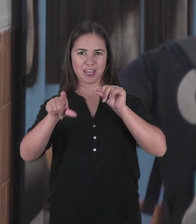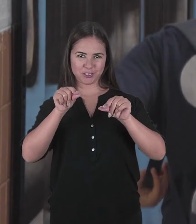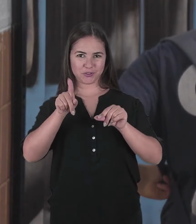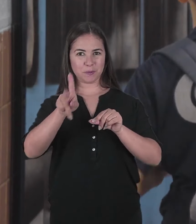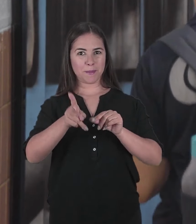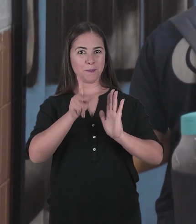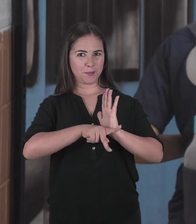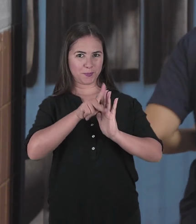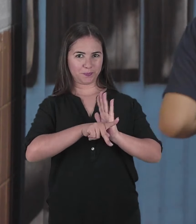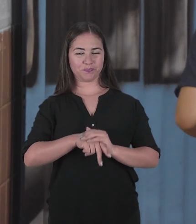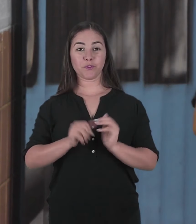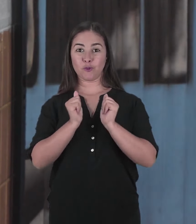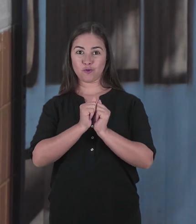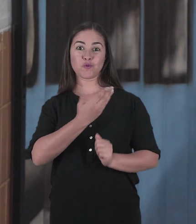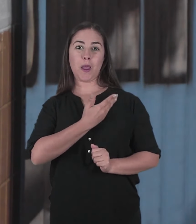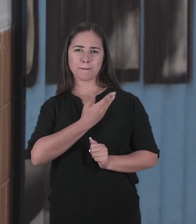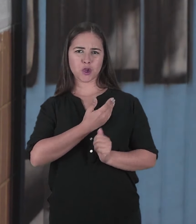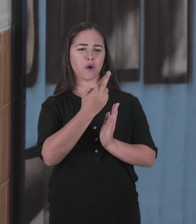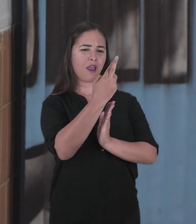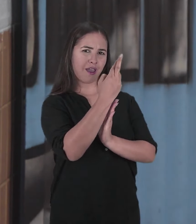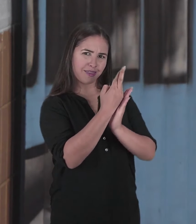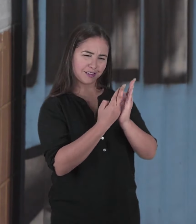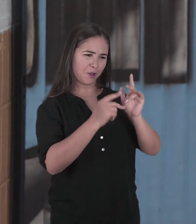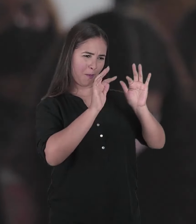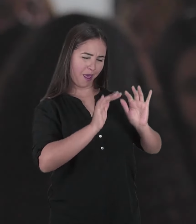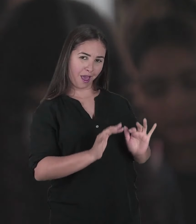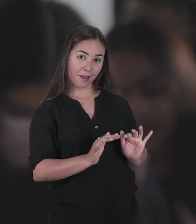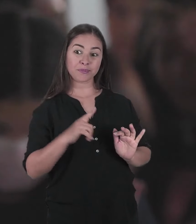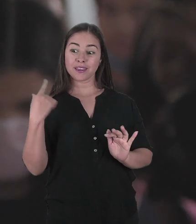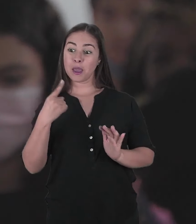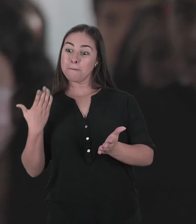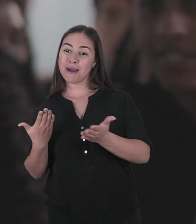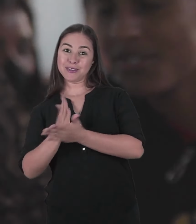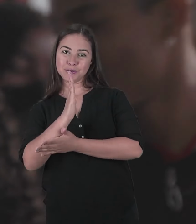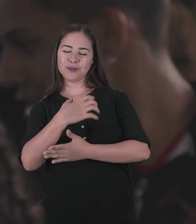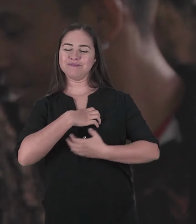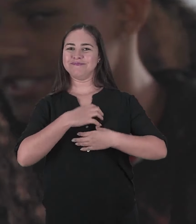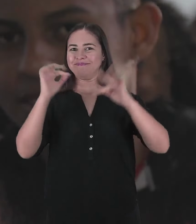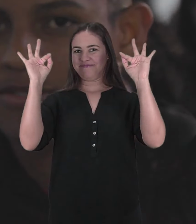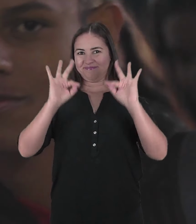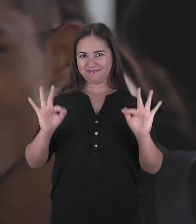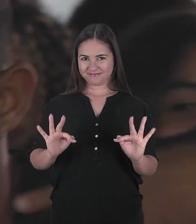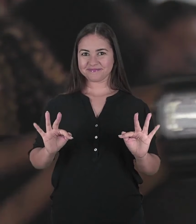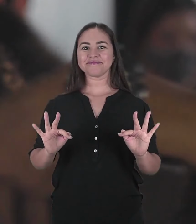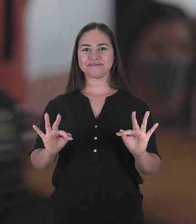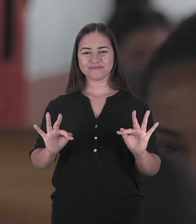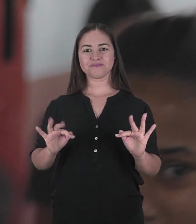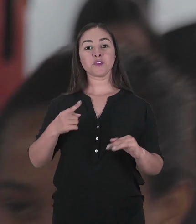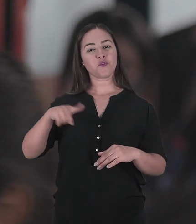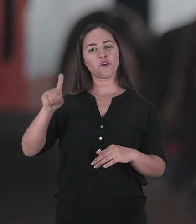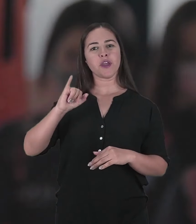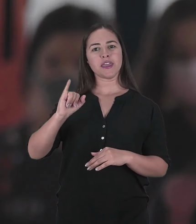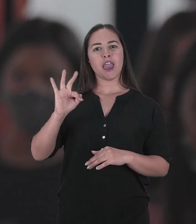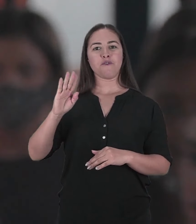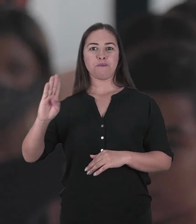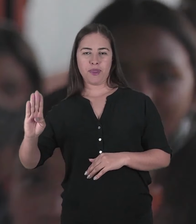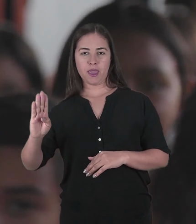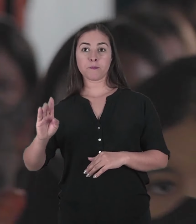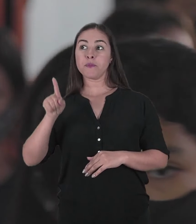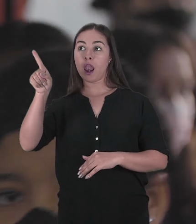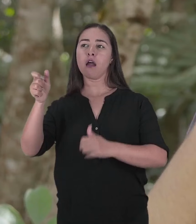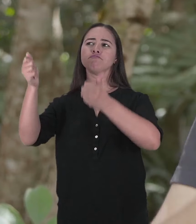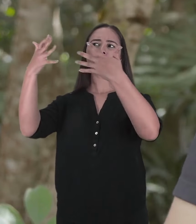projeto. Os meus amigos e eu fizemos essa redação, eu fiquei muito feliz. E de início fomos diretamente para o IFB, onde foi